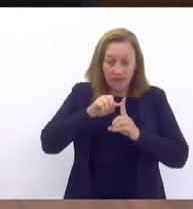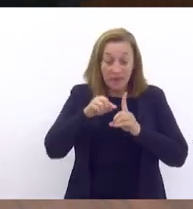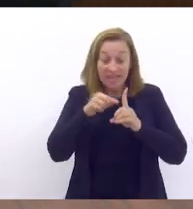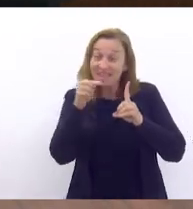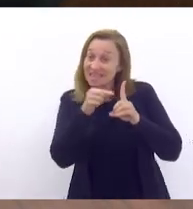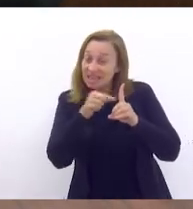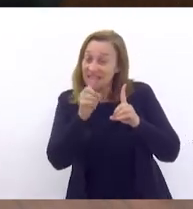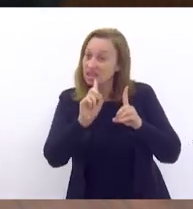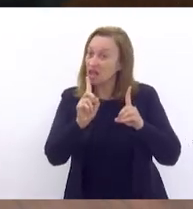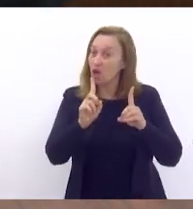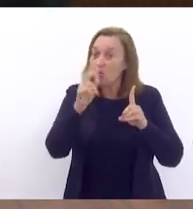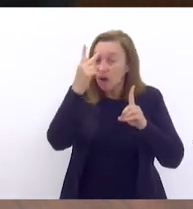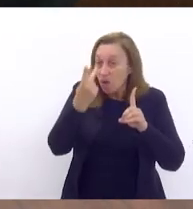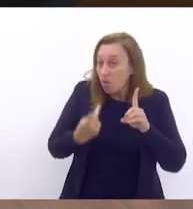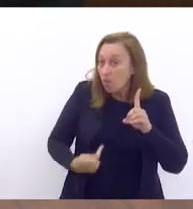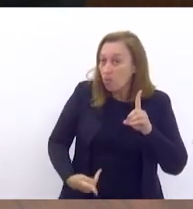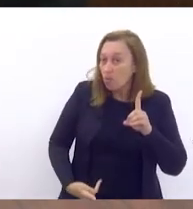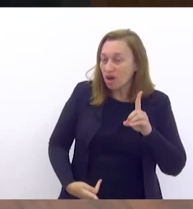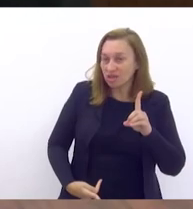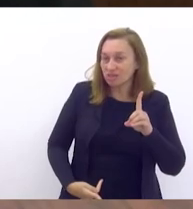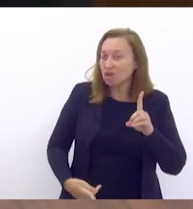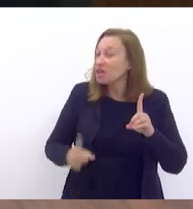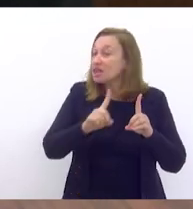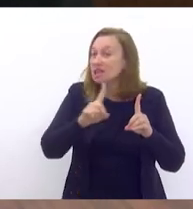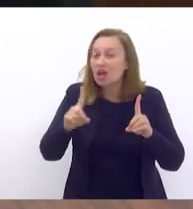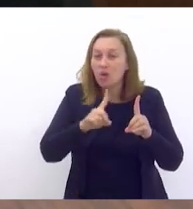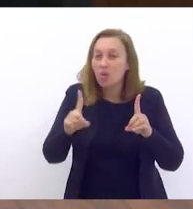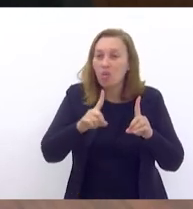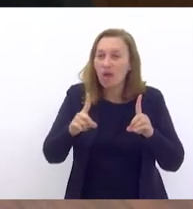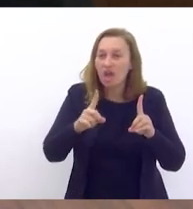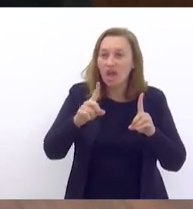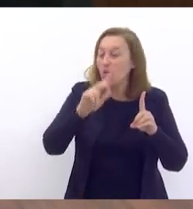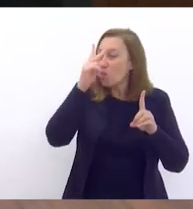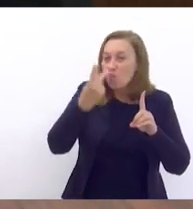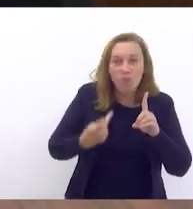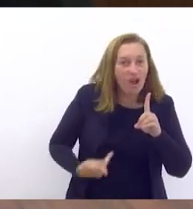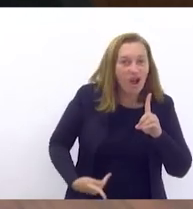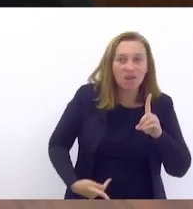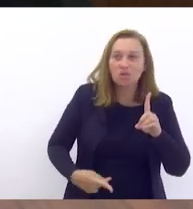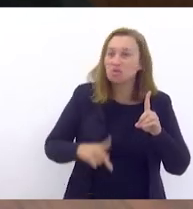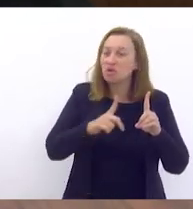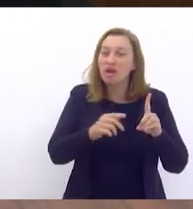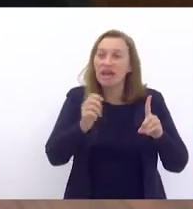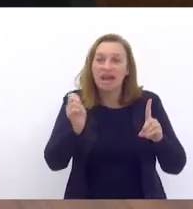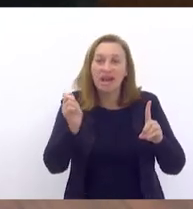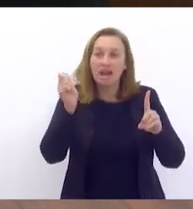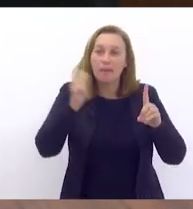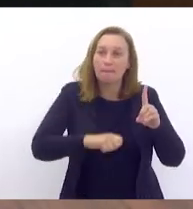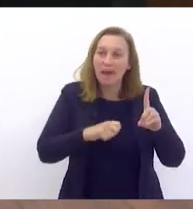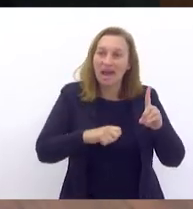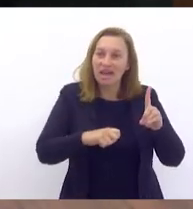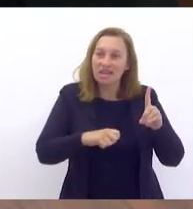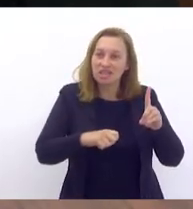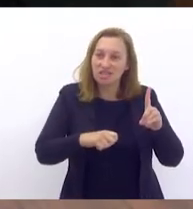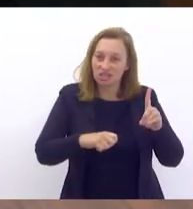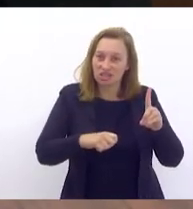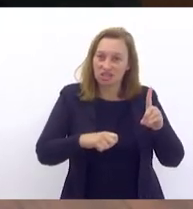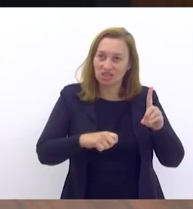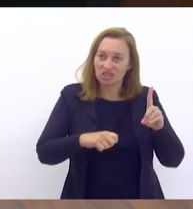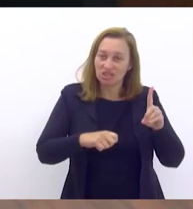humano, não possui estatuto de pessoa, não é capaz de autodeterminação.